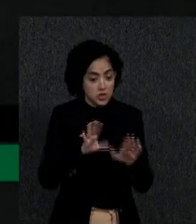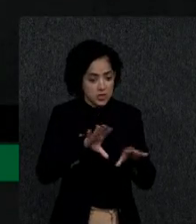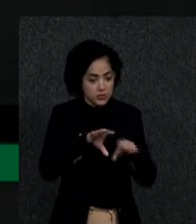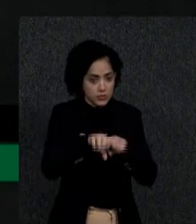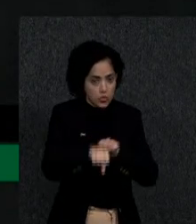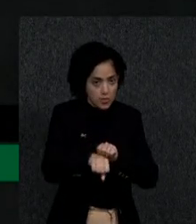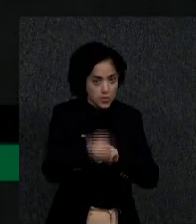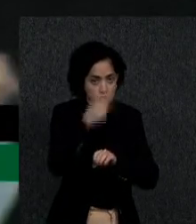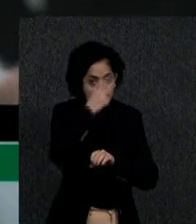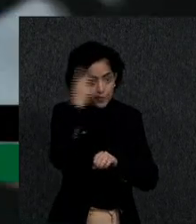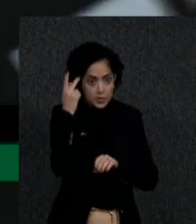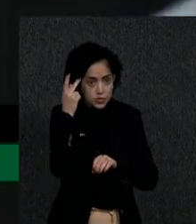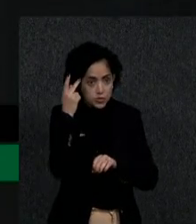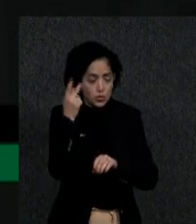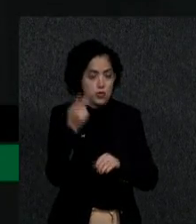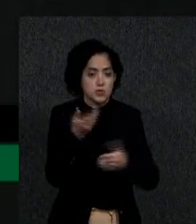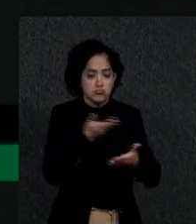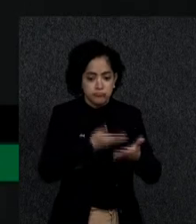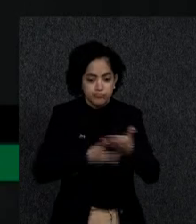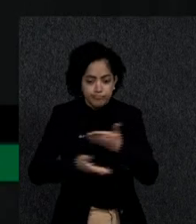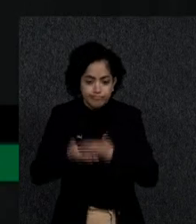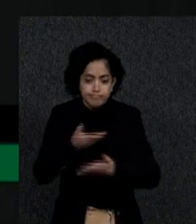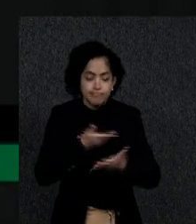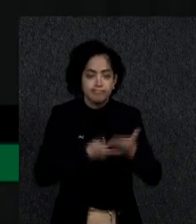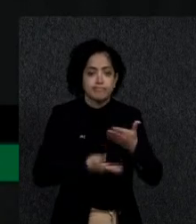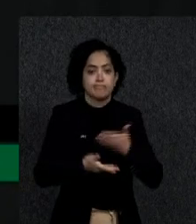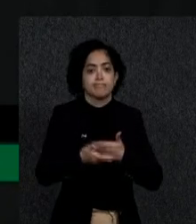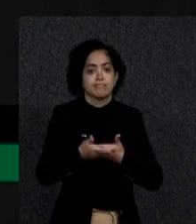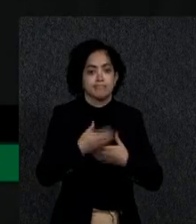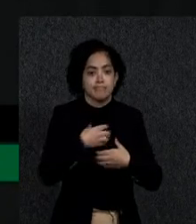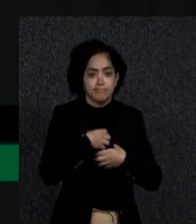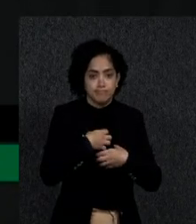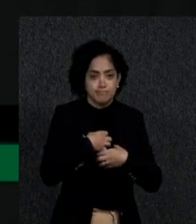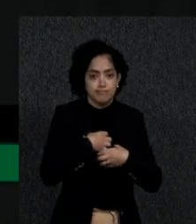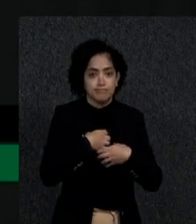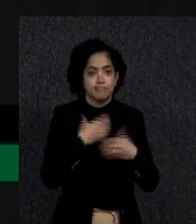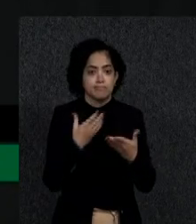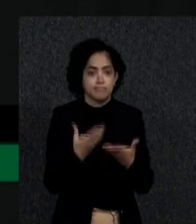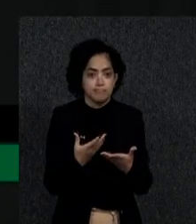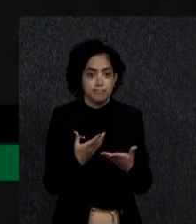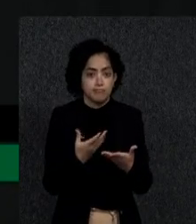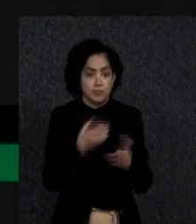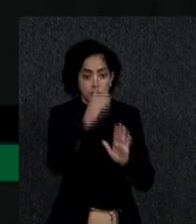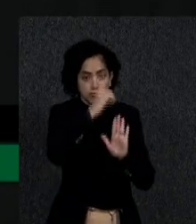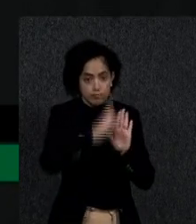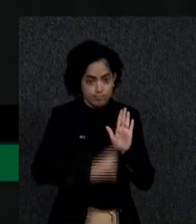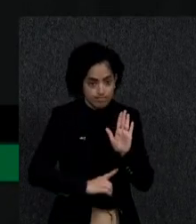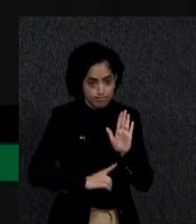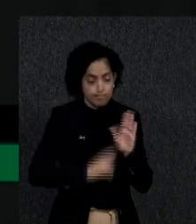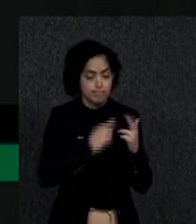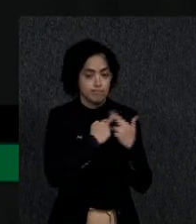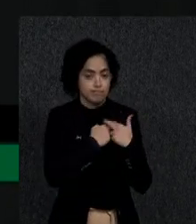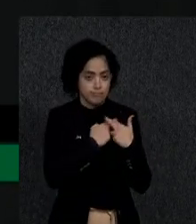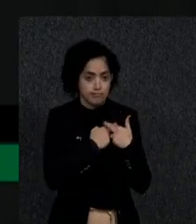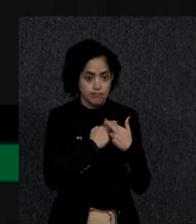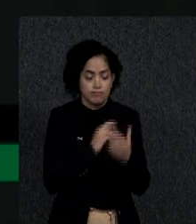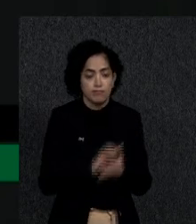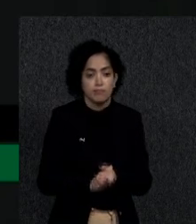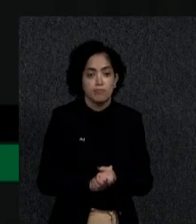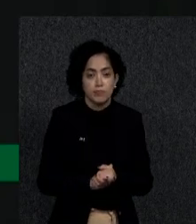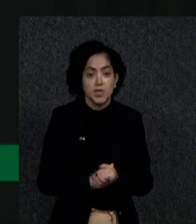a macro região sul. Temos as clínicas integradas de saúde, que só no ano passado fez mais de 170